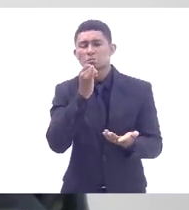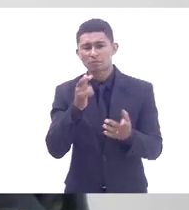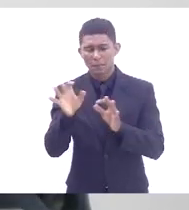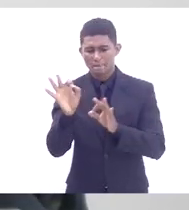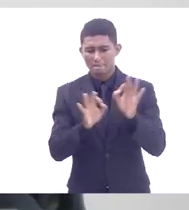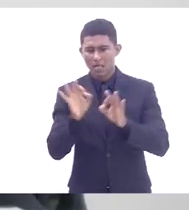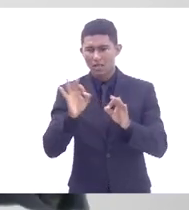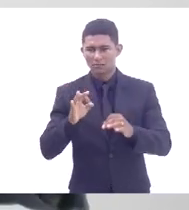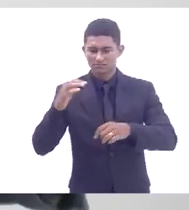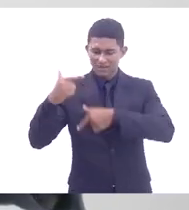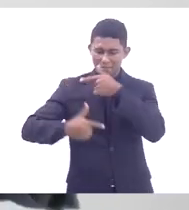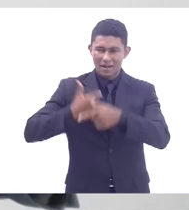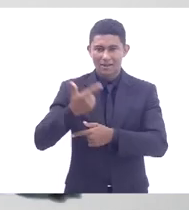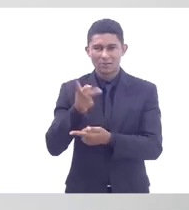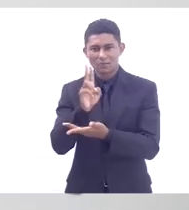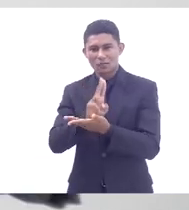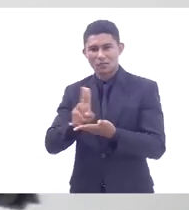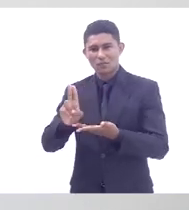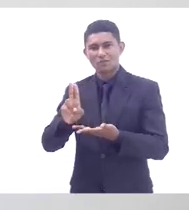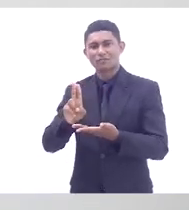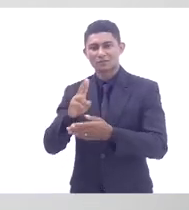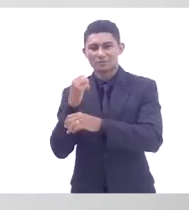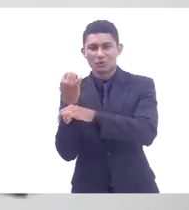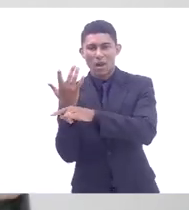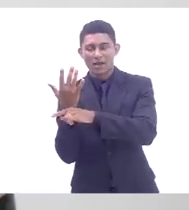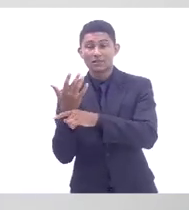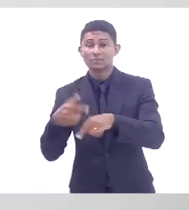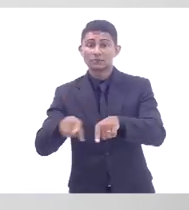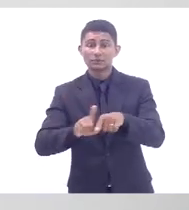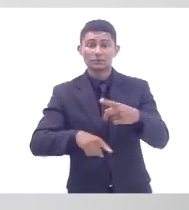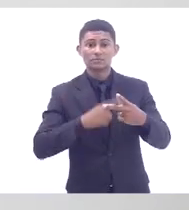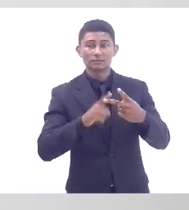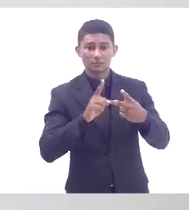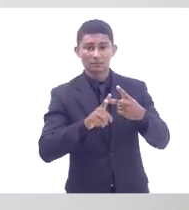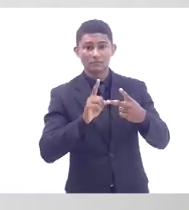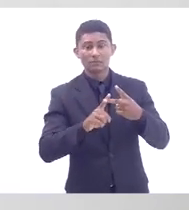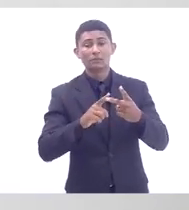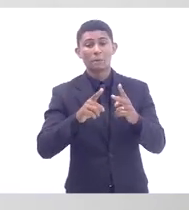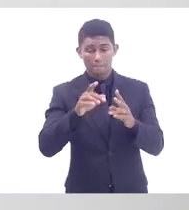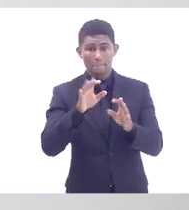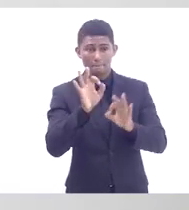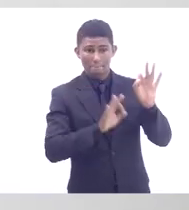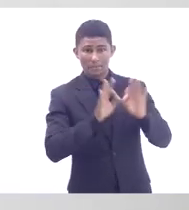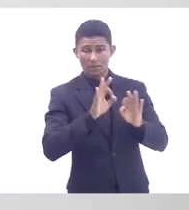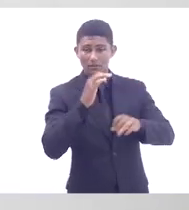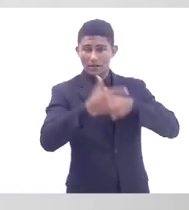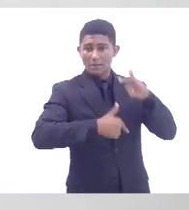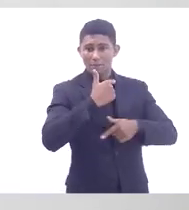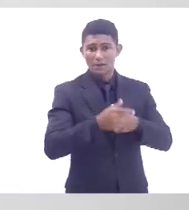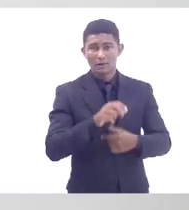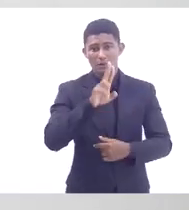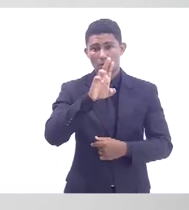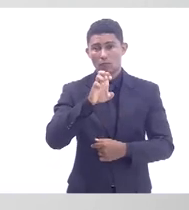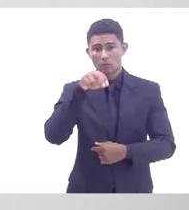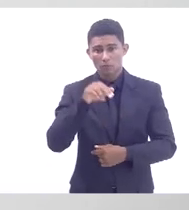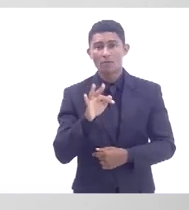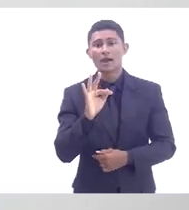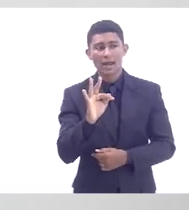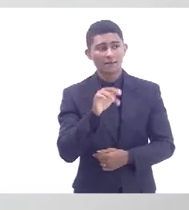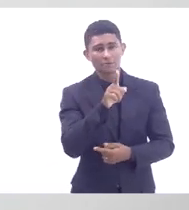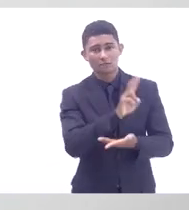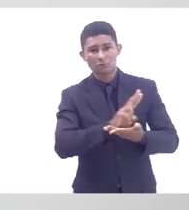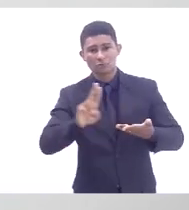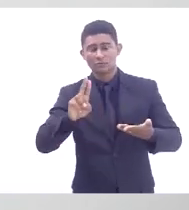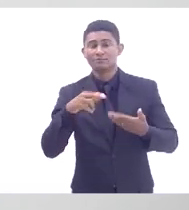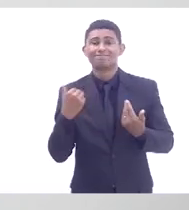UERJ o plano de carreiras da UENF ou ele exigiria uma adequação destes novos planos sem ser uma legislação superior sem ser